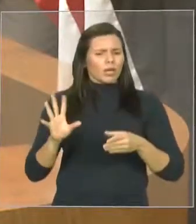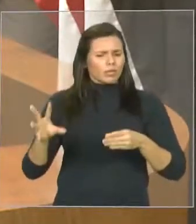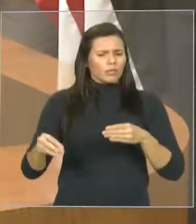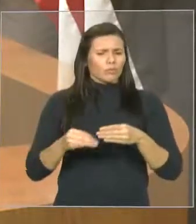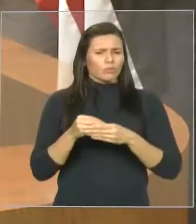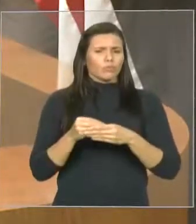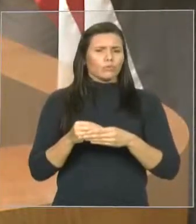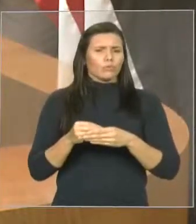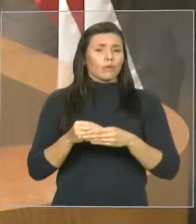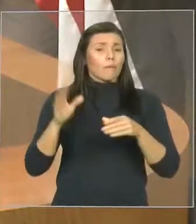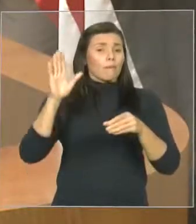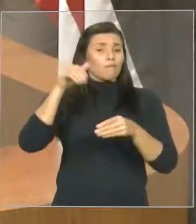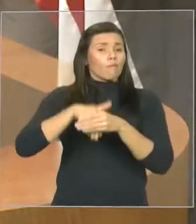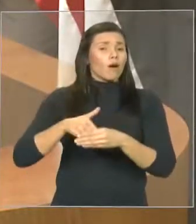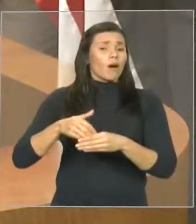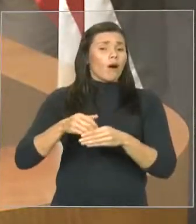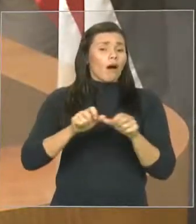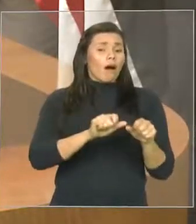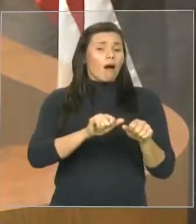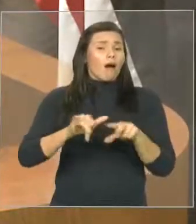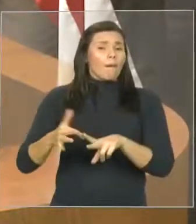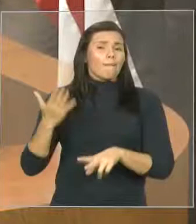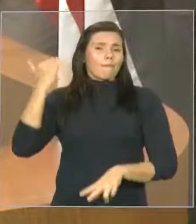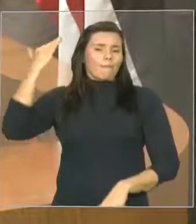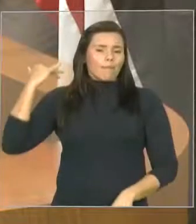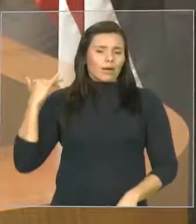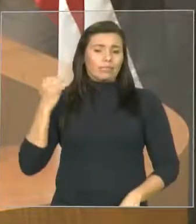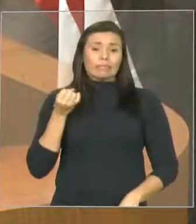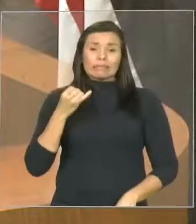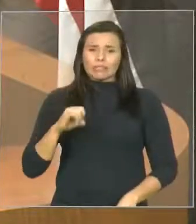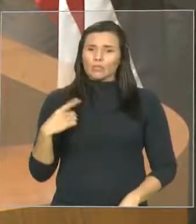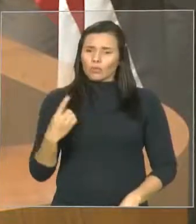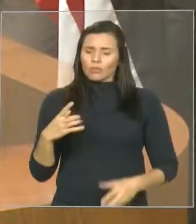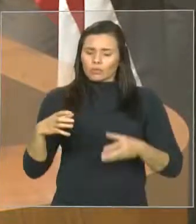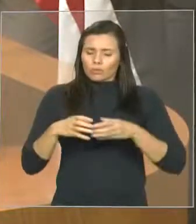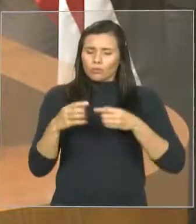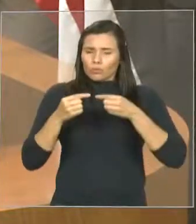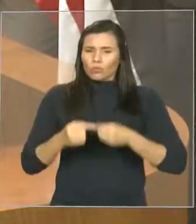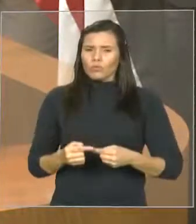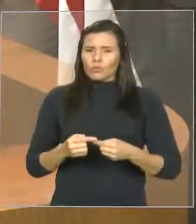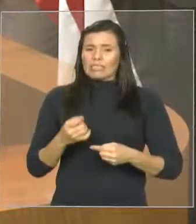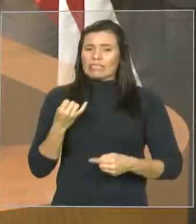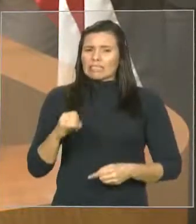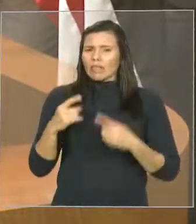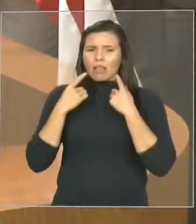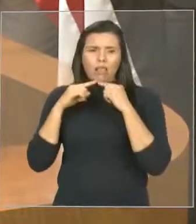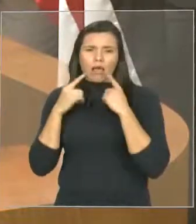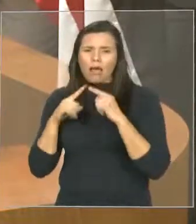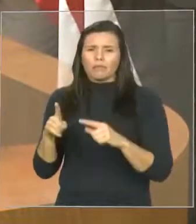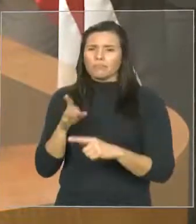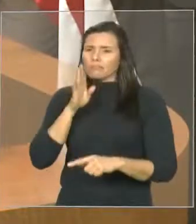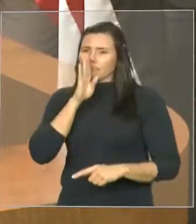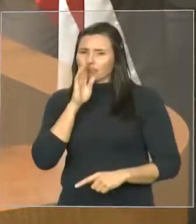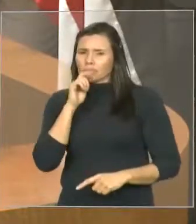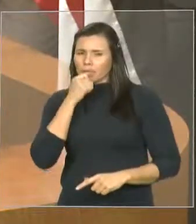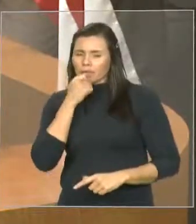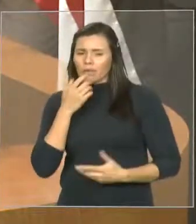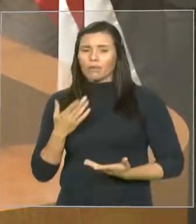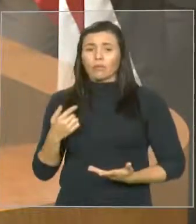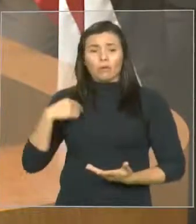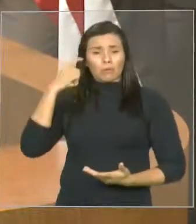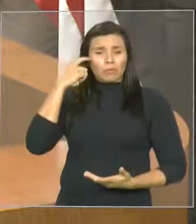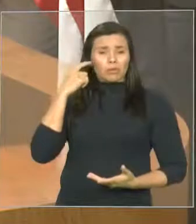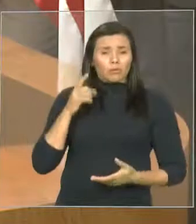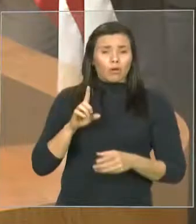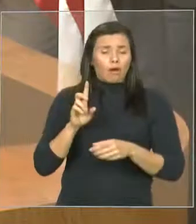tivesse obstruído e levado essa discussão até hoje, certamente a Defensoria Pública teria ficado de fora. A emenda que